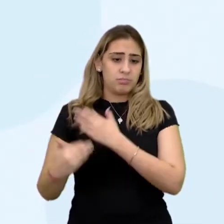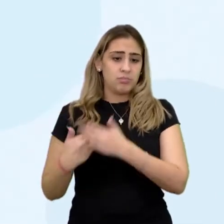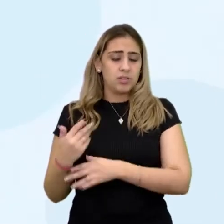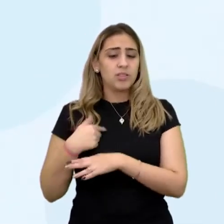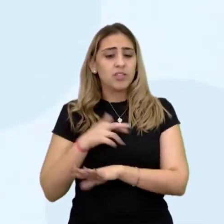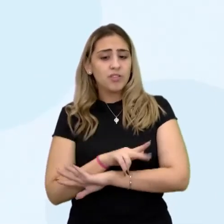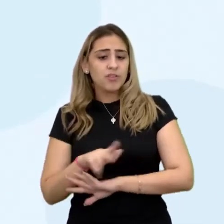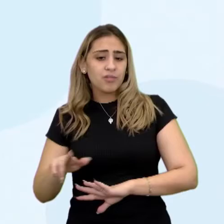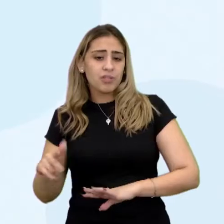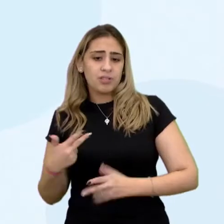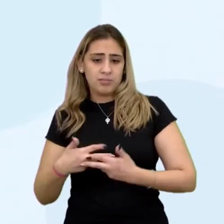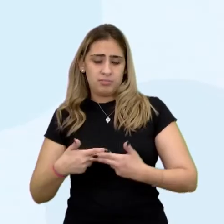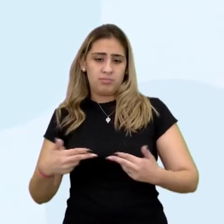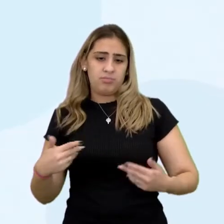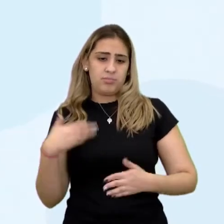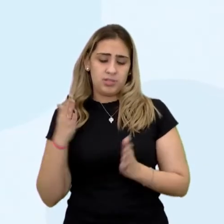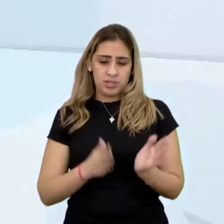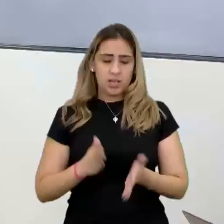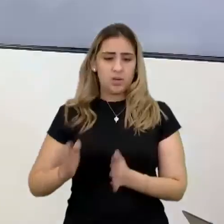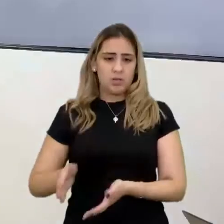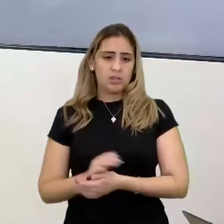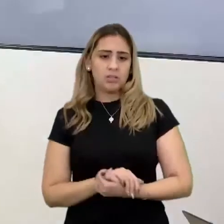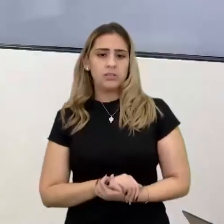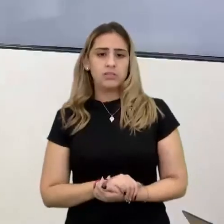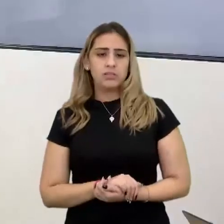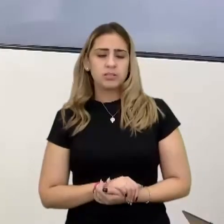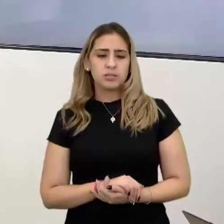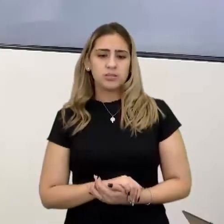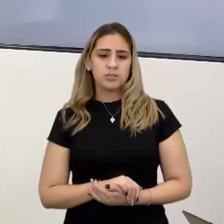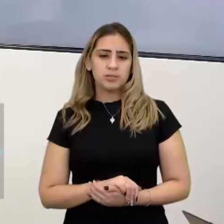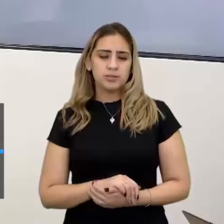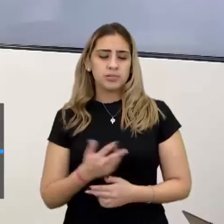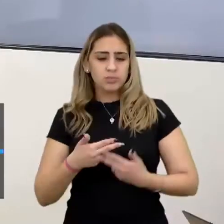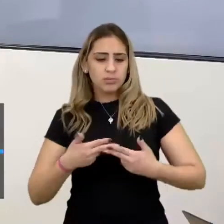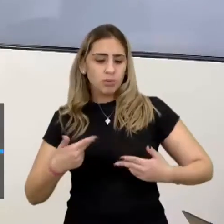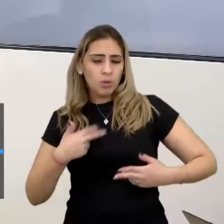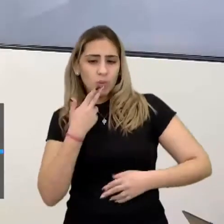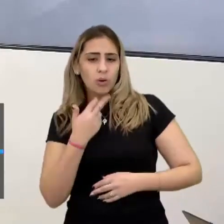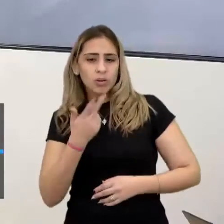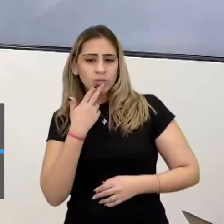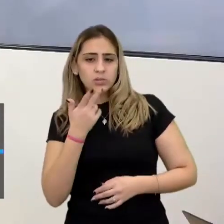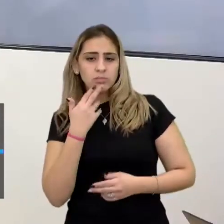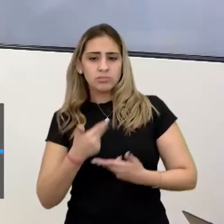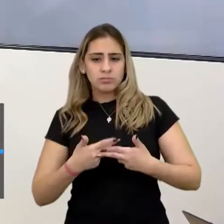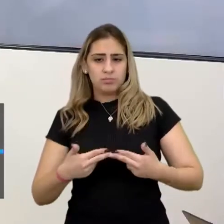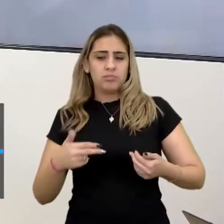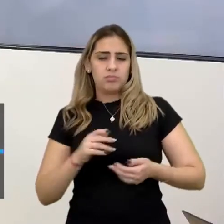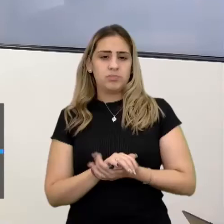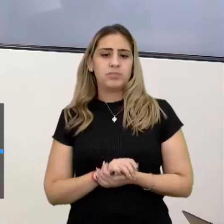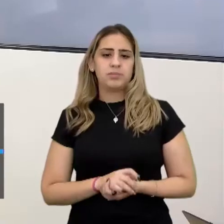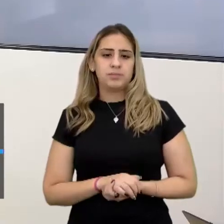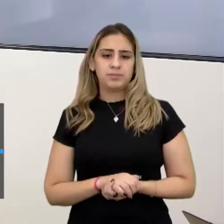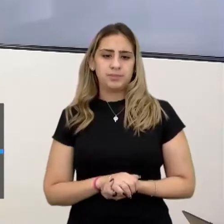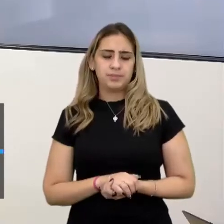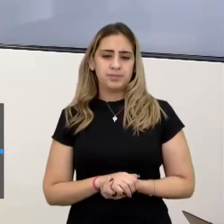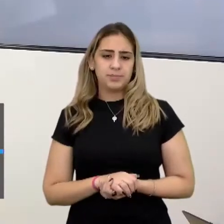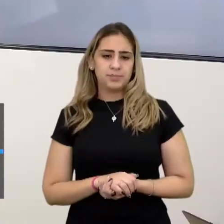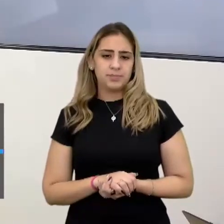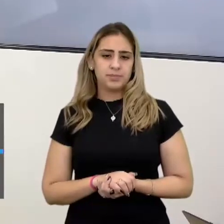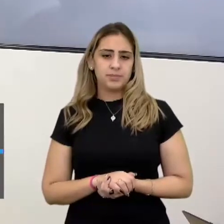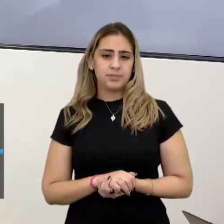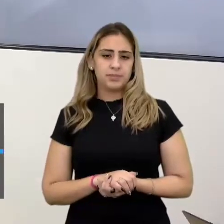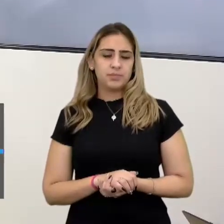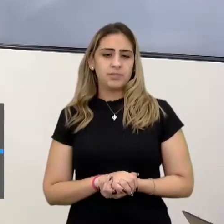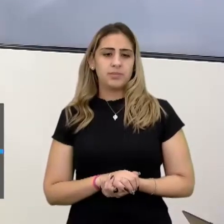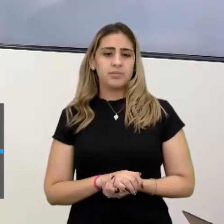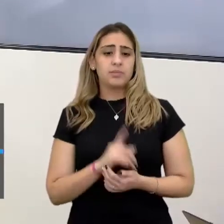Em várias frequências. Lembra das frequências? A gente falou das cores dos objetos, desvendando as cores. E outra, pessoal,